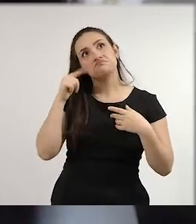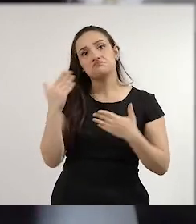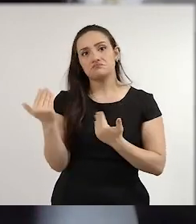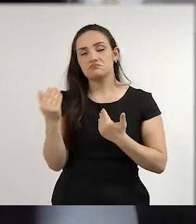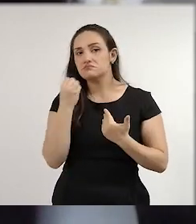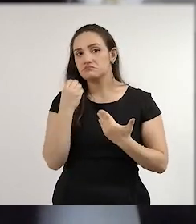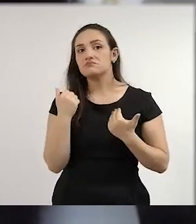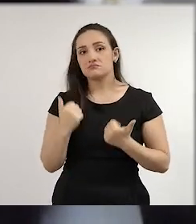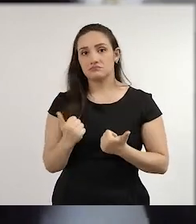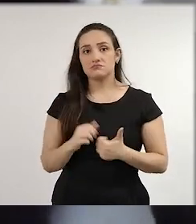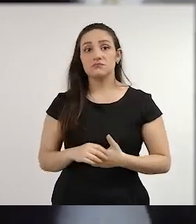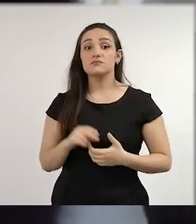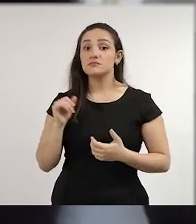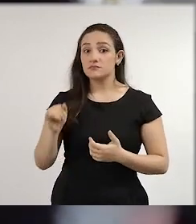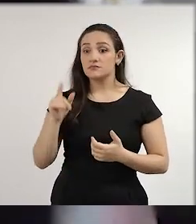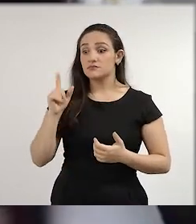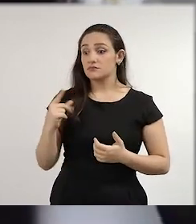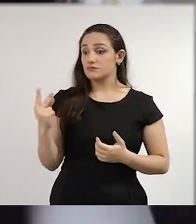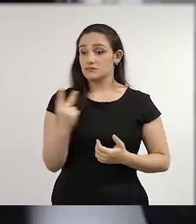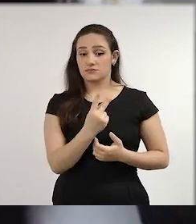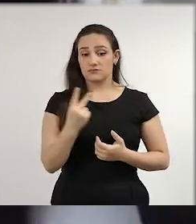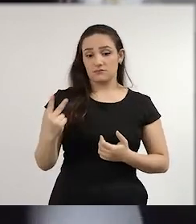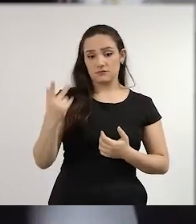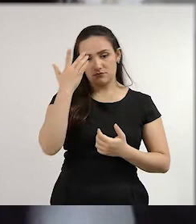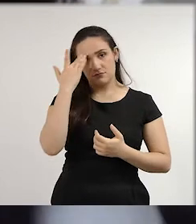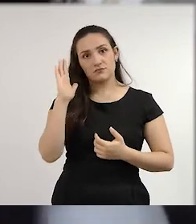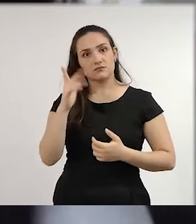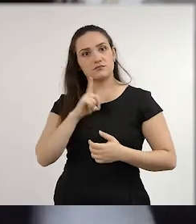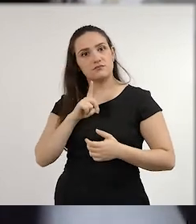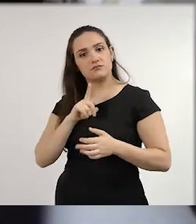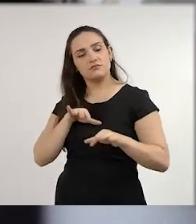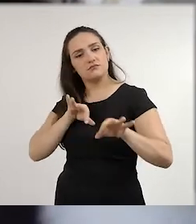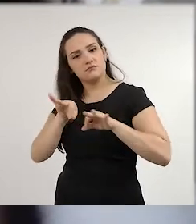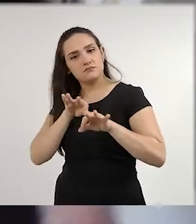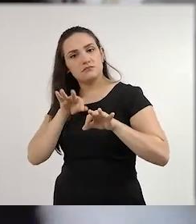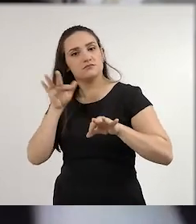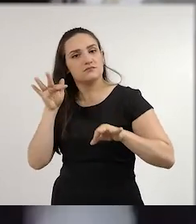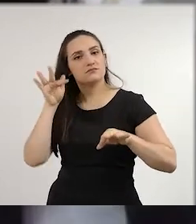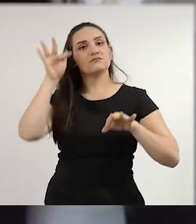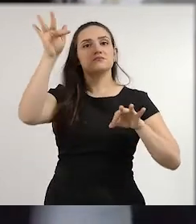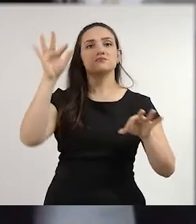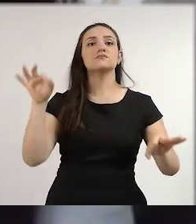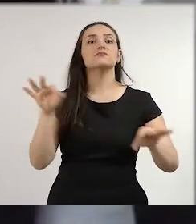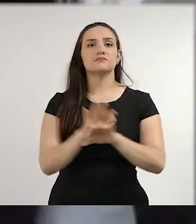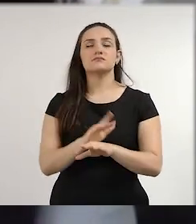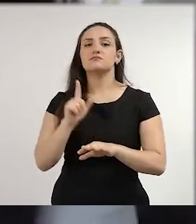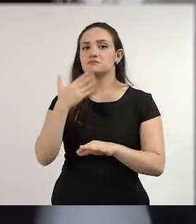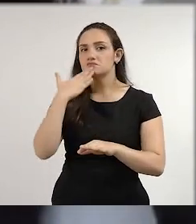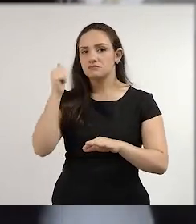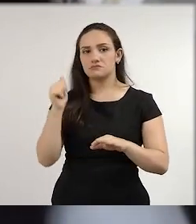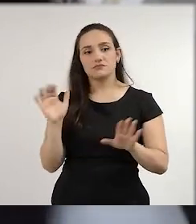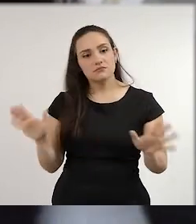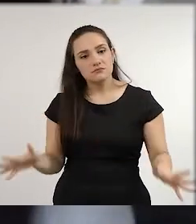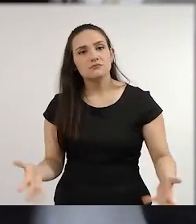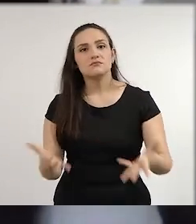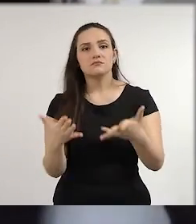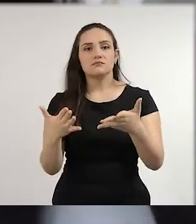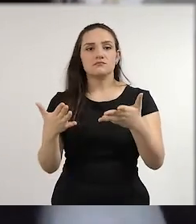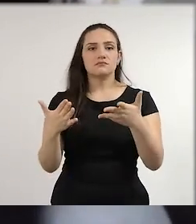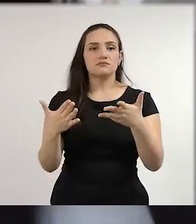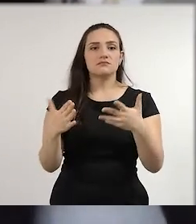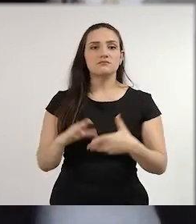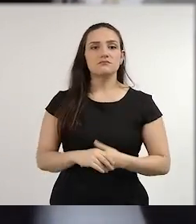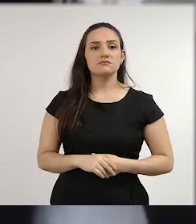acredito que a gravidez na juventude, quando as pessoas já estão com um futuro delineado, é um